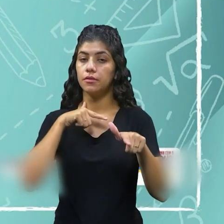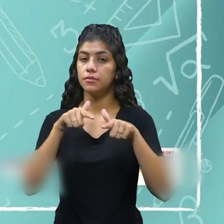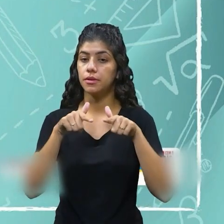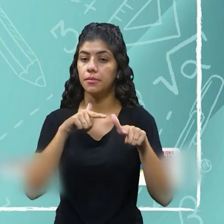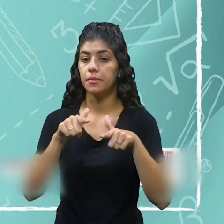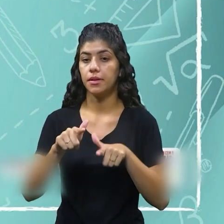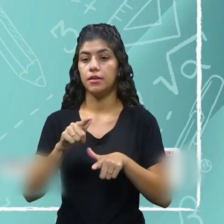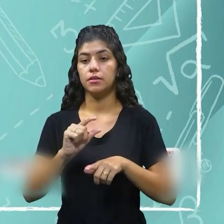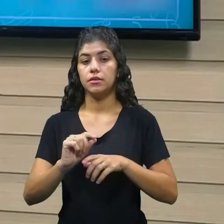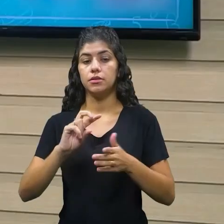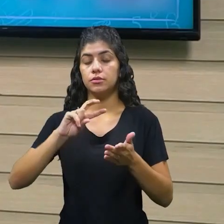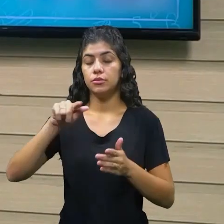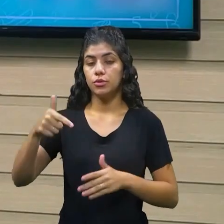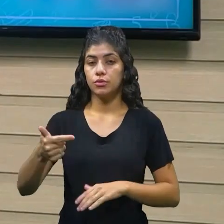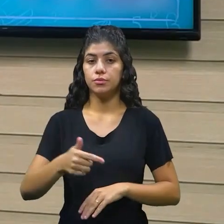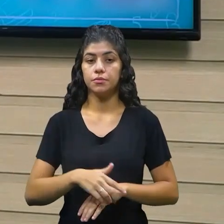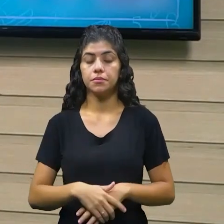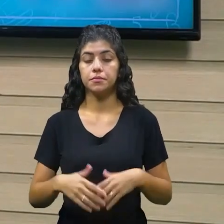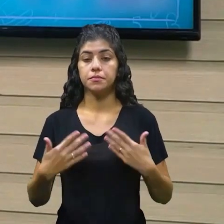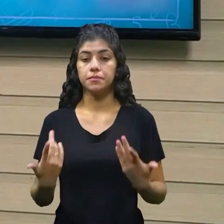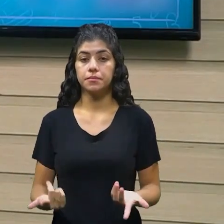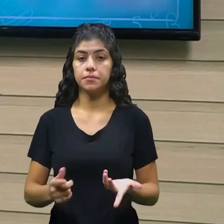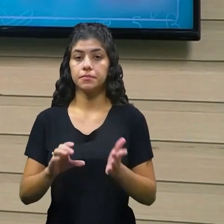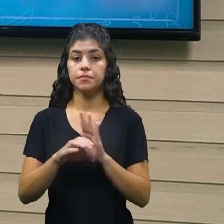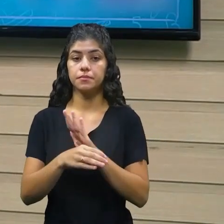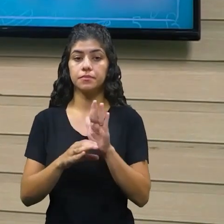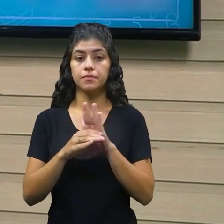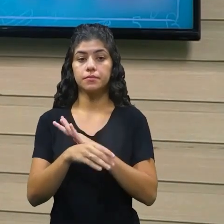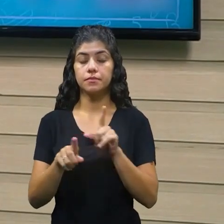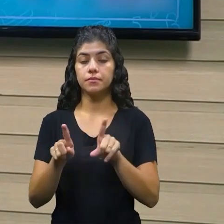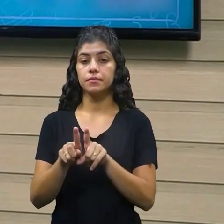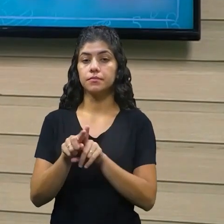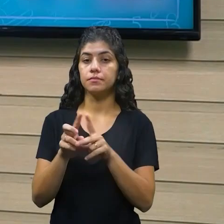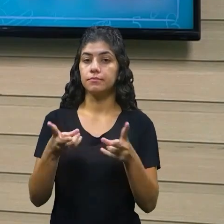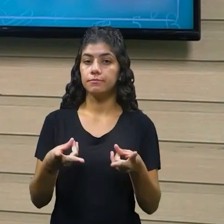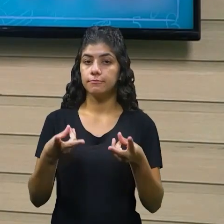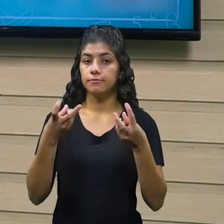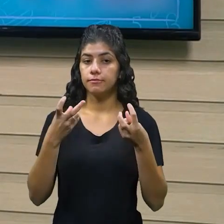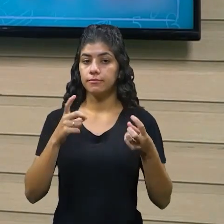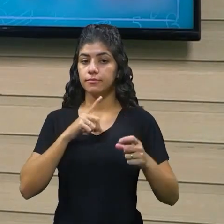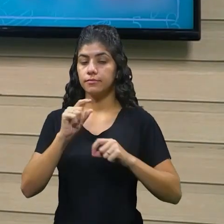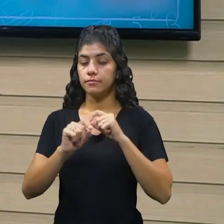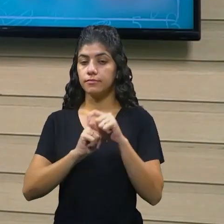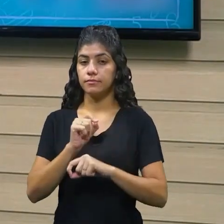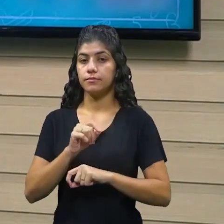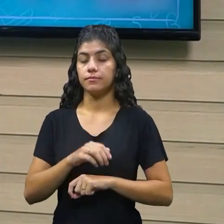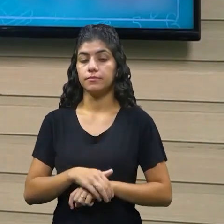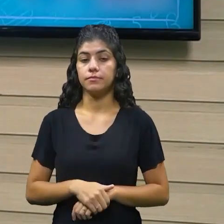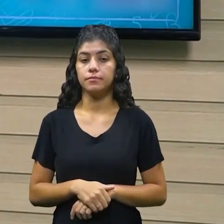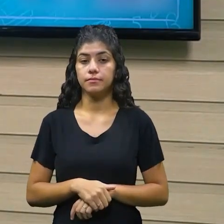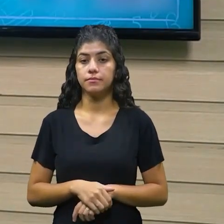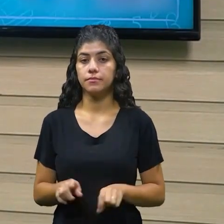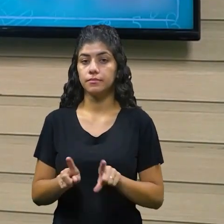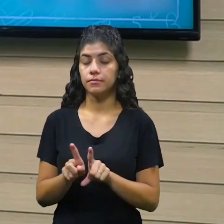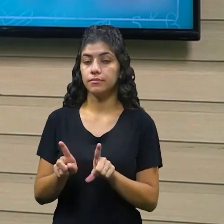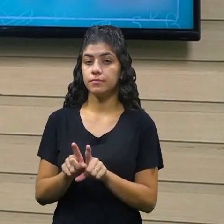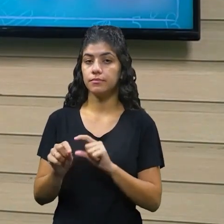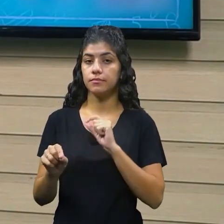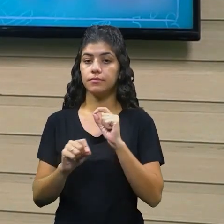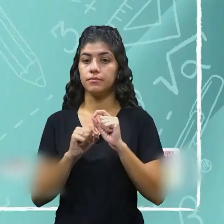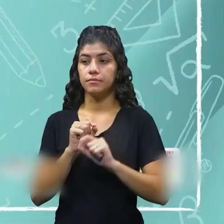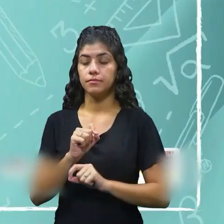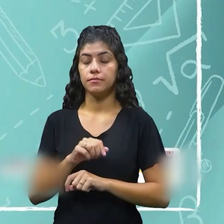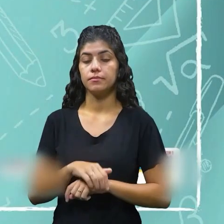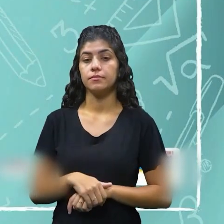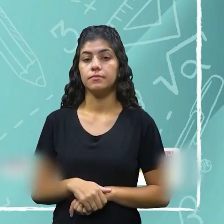o outro. Então é um conceito, percebam que é um conceito bem mais técnico e um pouco mais restrito. Então a